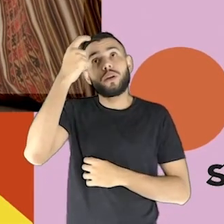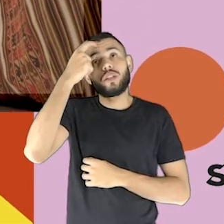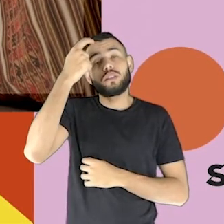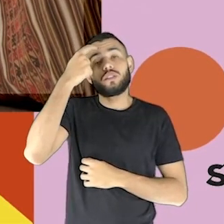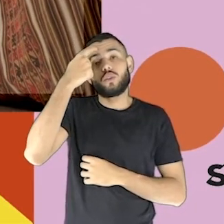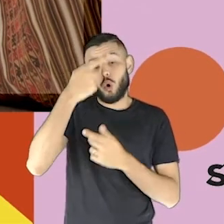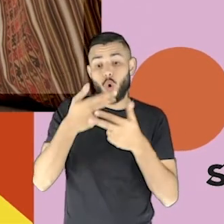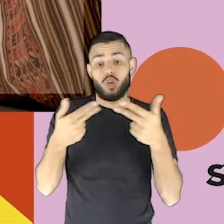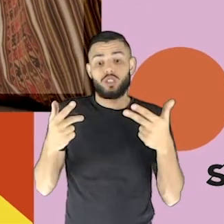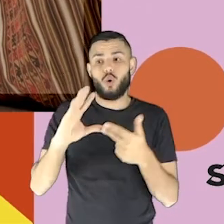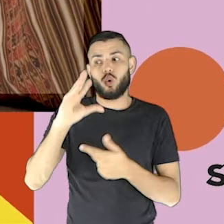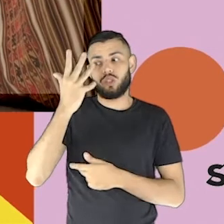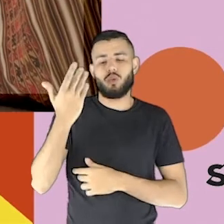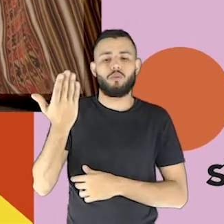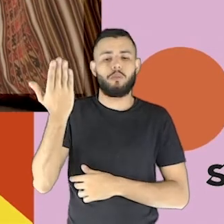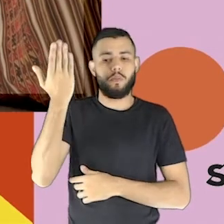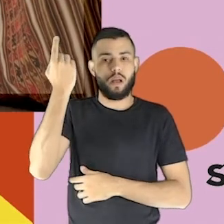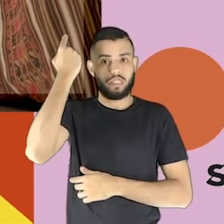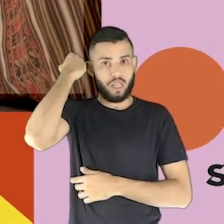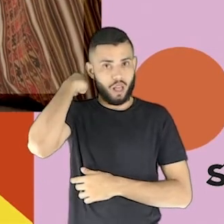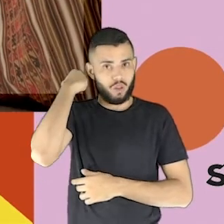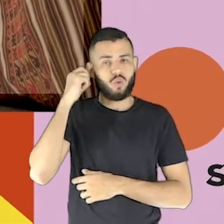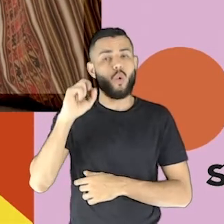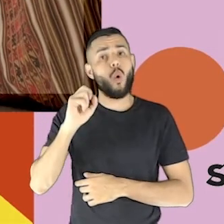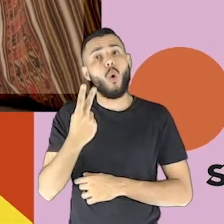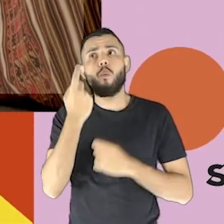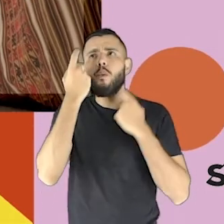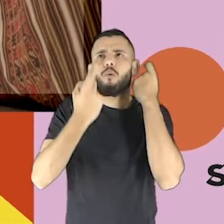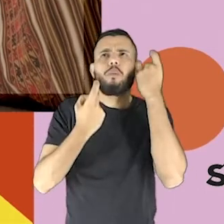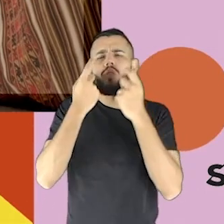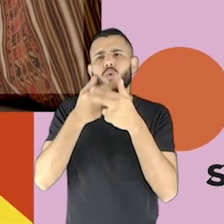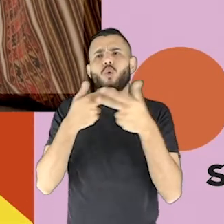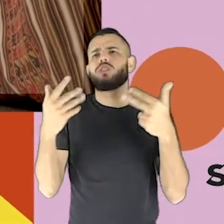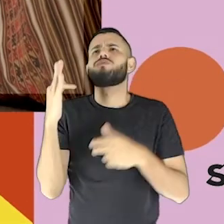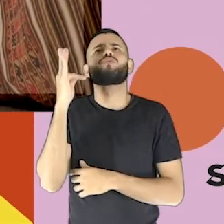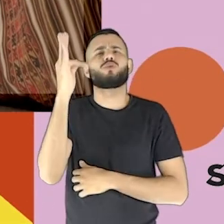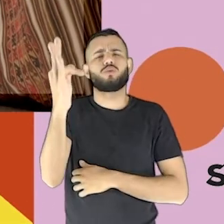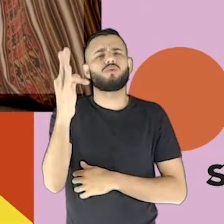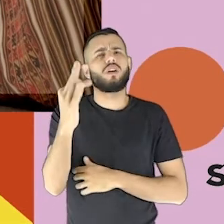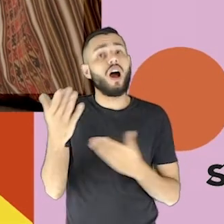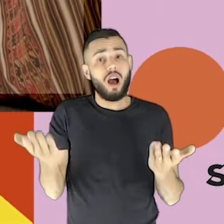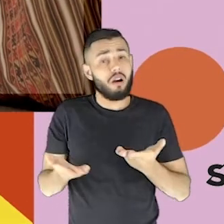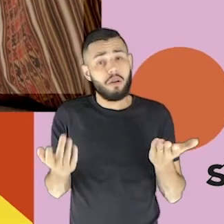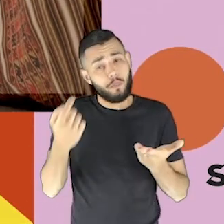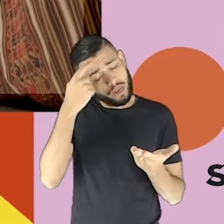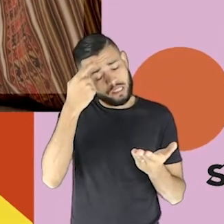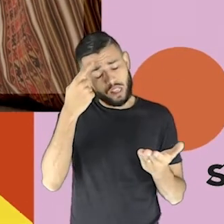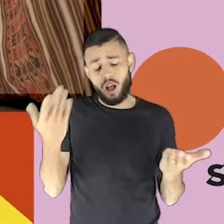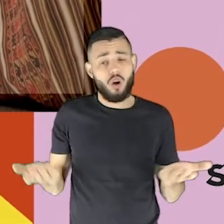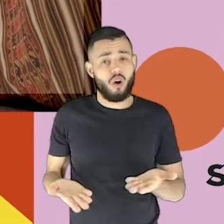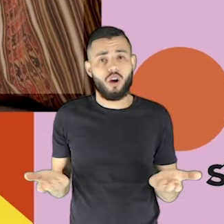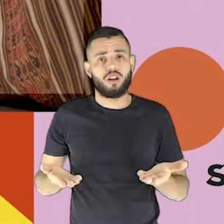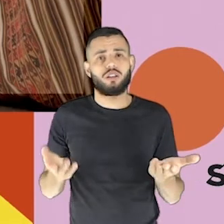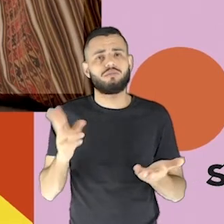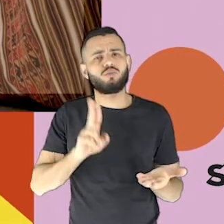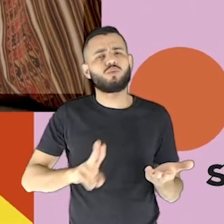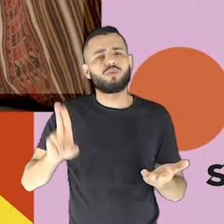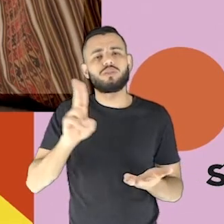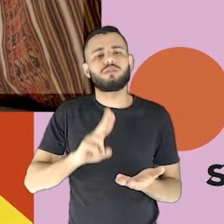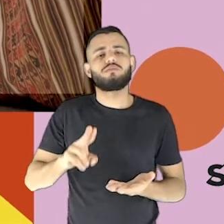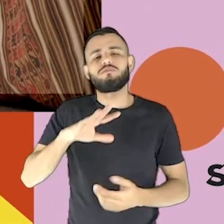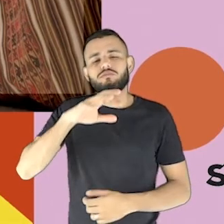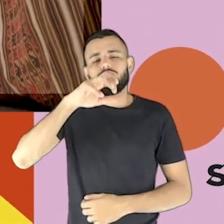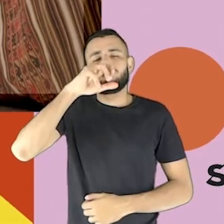aconteceu no passado. Ou nos preocupando com algo do futuro. Esteja presente e use a respiração para